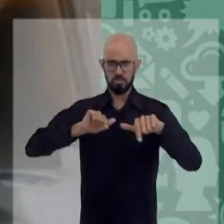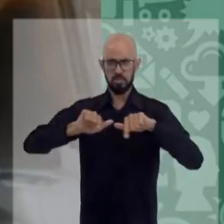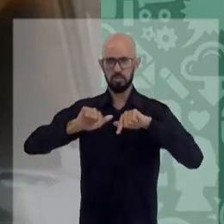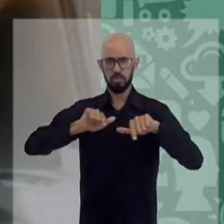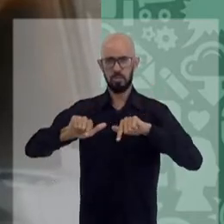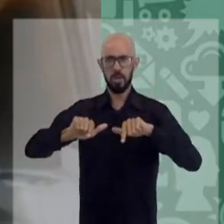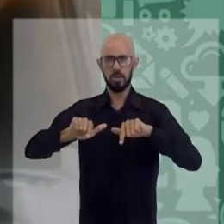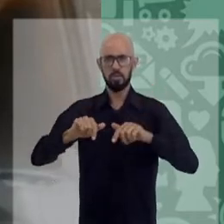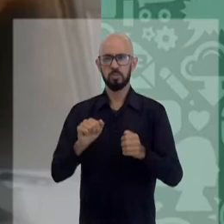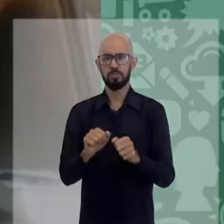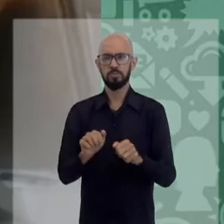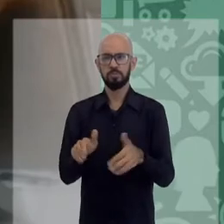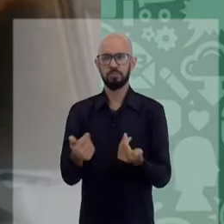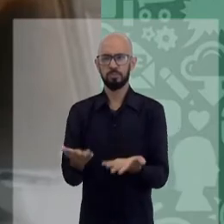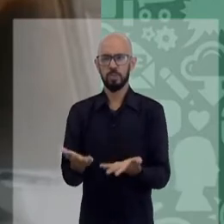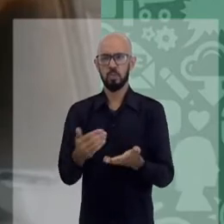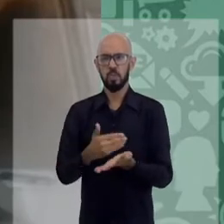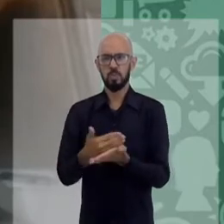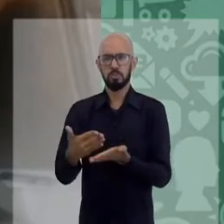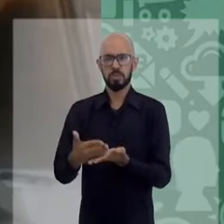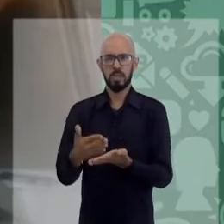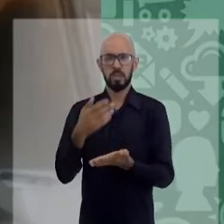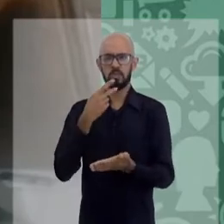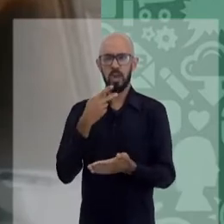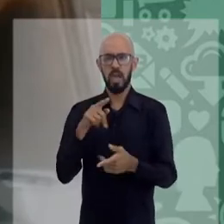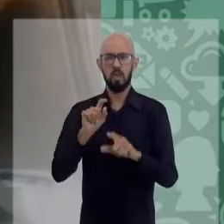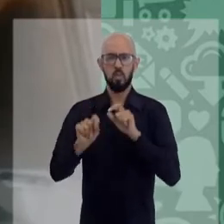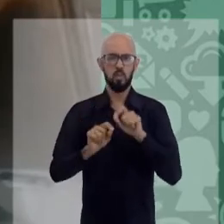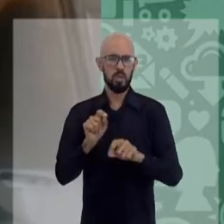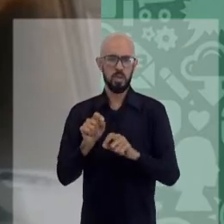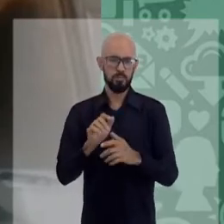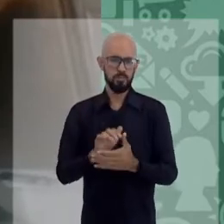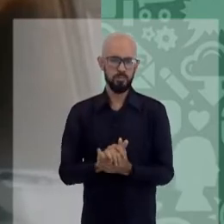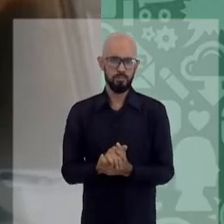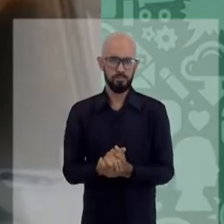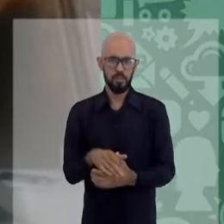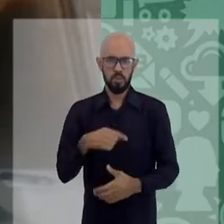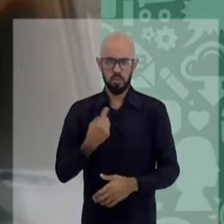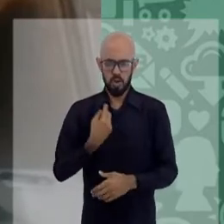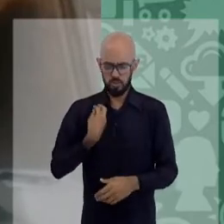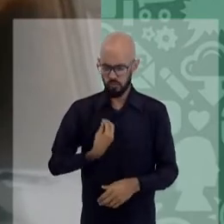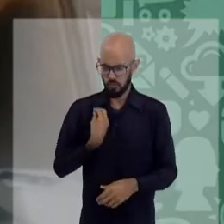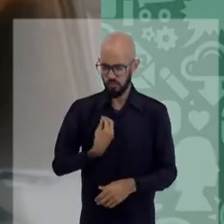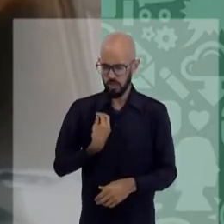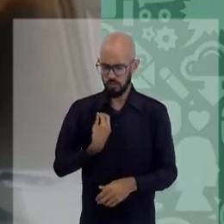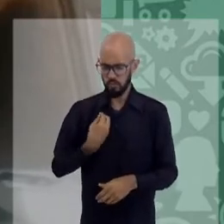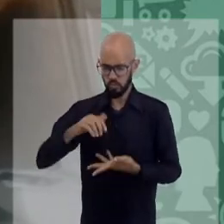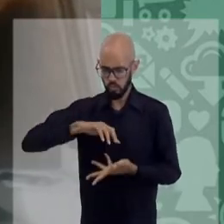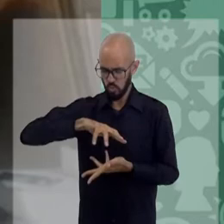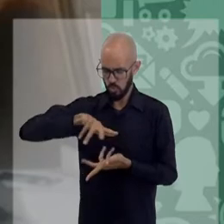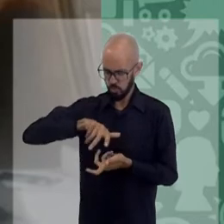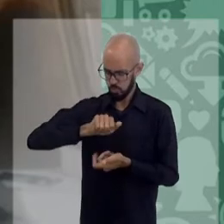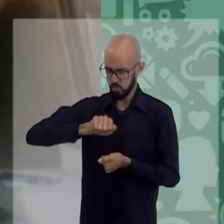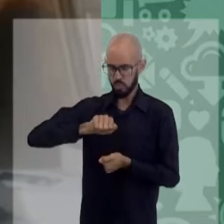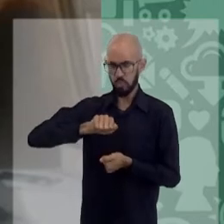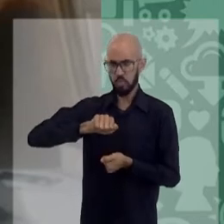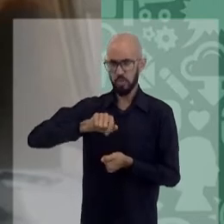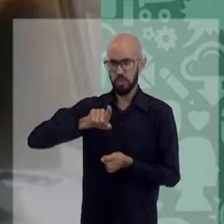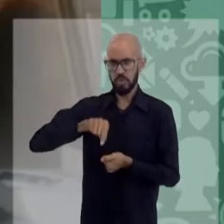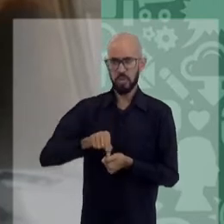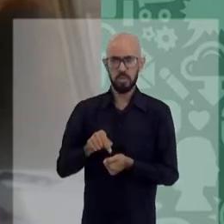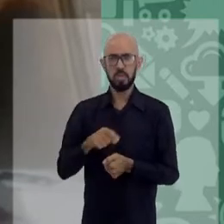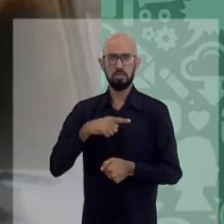parabéns aí pelo trabalho. E eu começaria dizendo o seguinte: a gente vive hoje num mundo que é